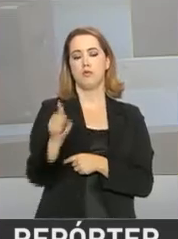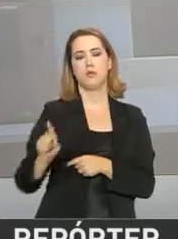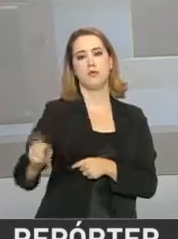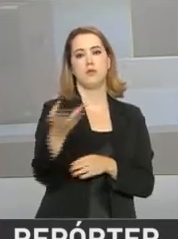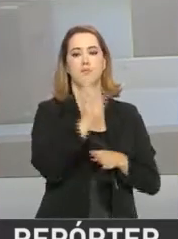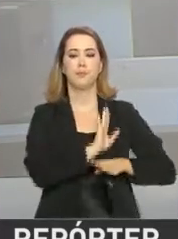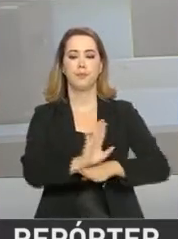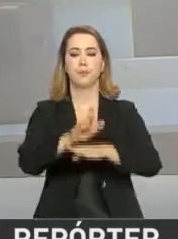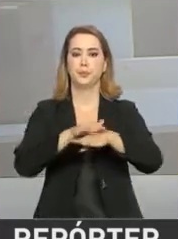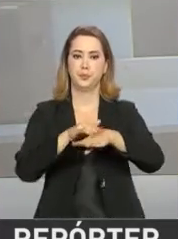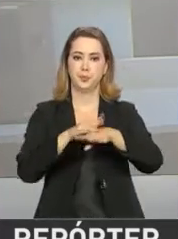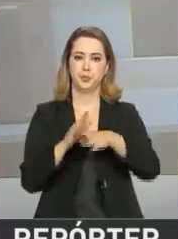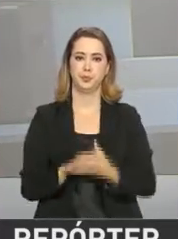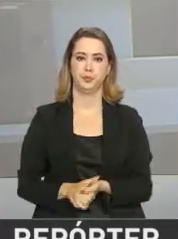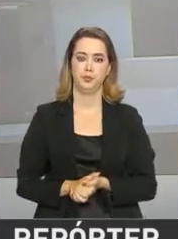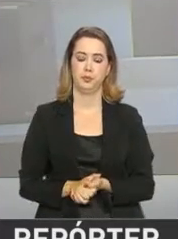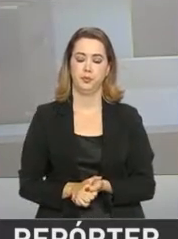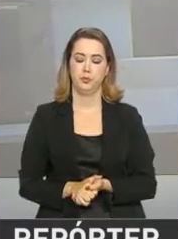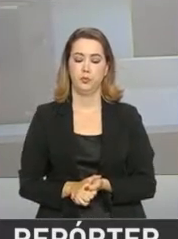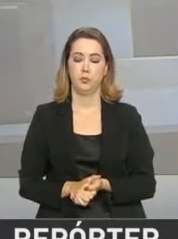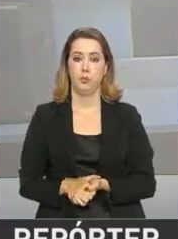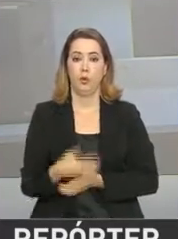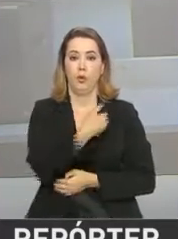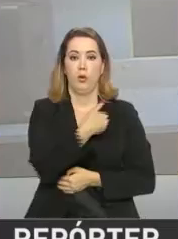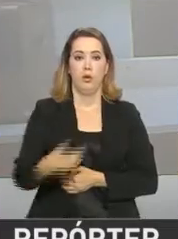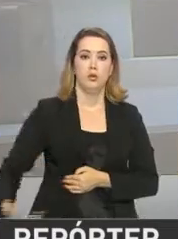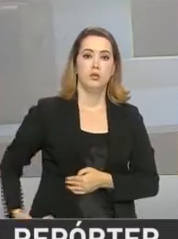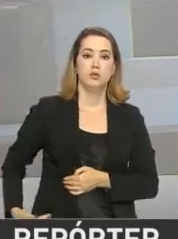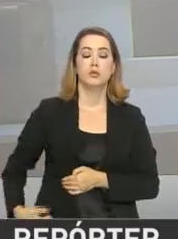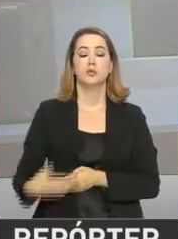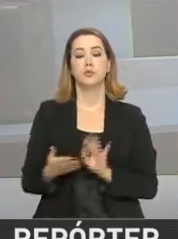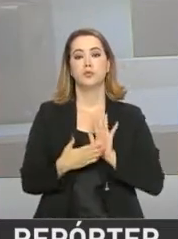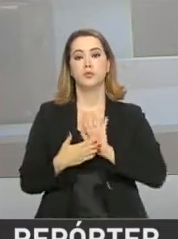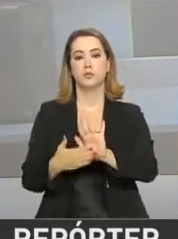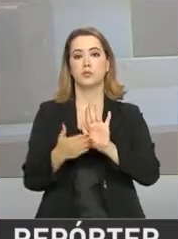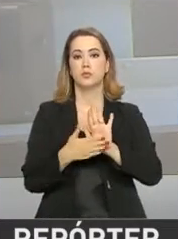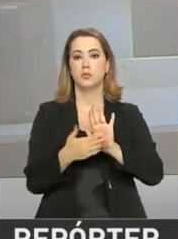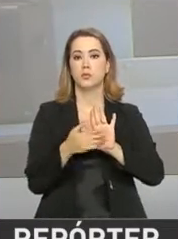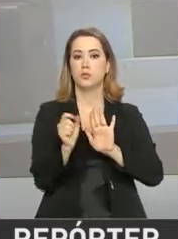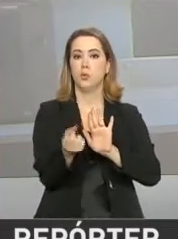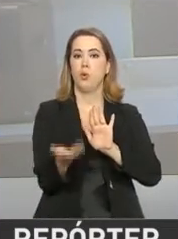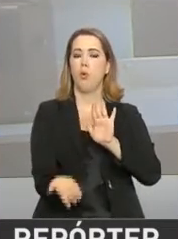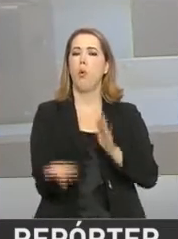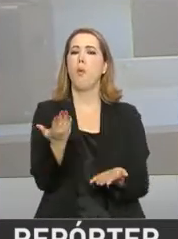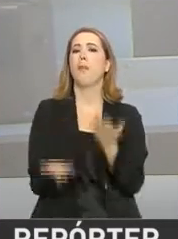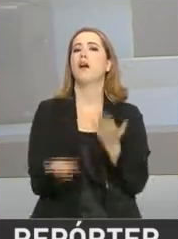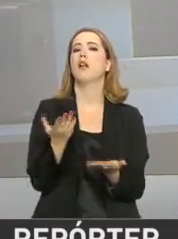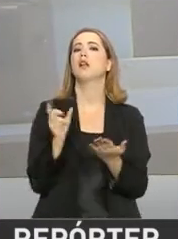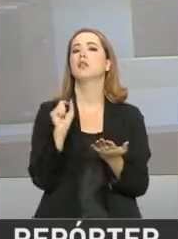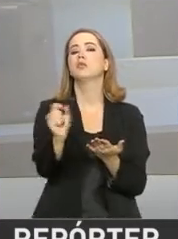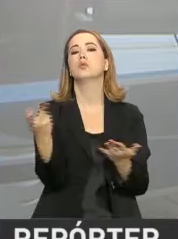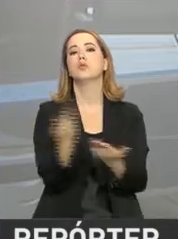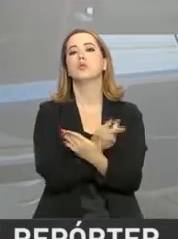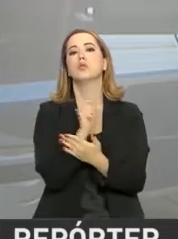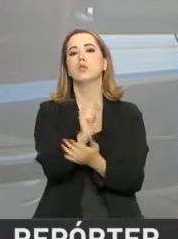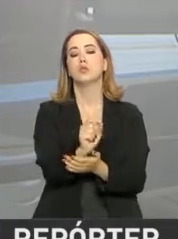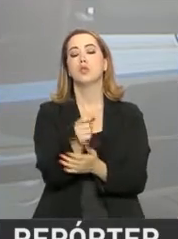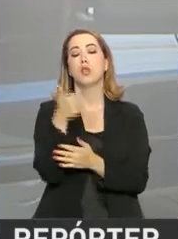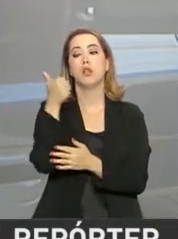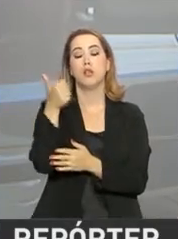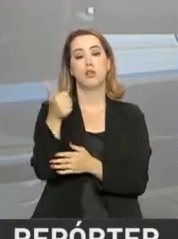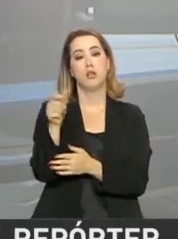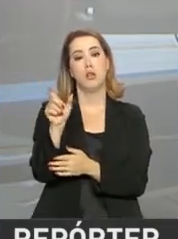e o governo apresentou há pouco um balanço do pente fino que está sendo feito nos benefícios do bolsa família o